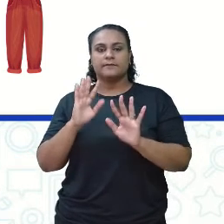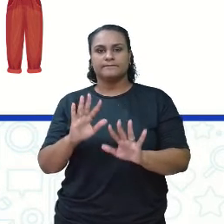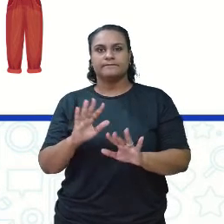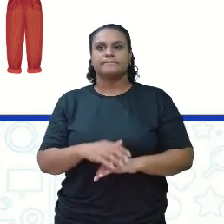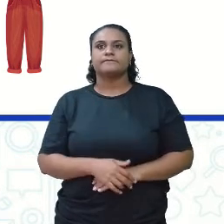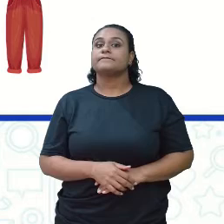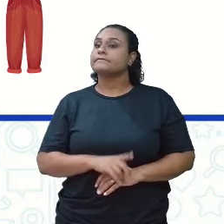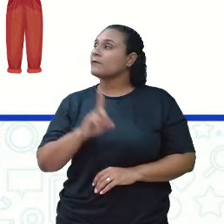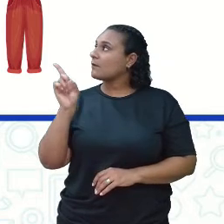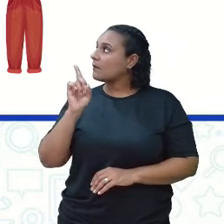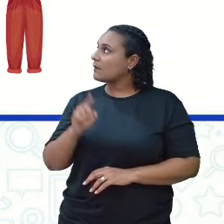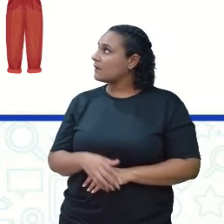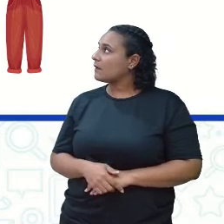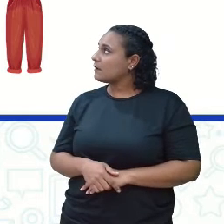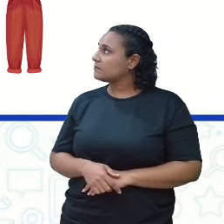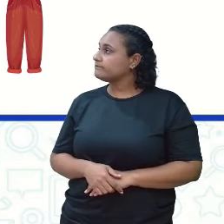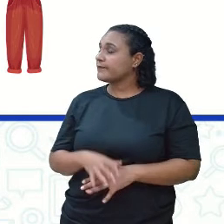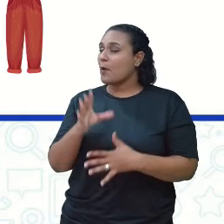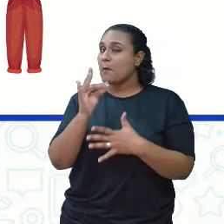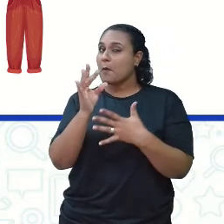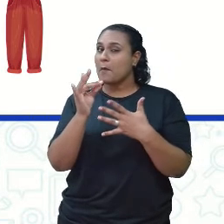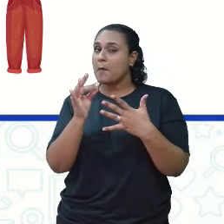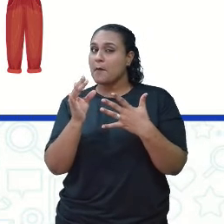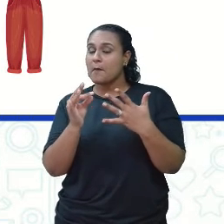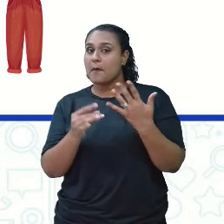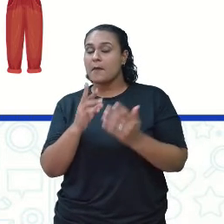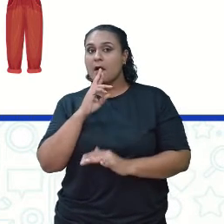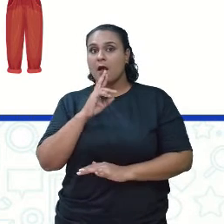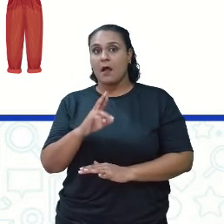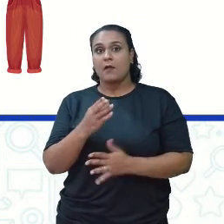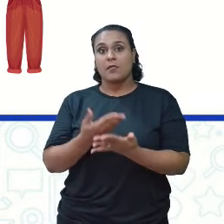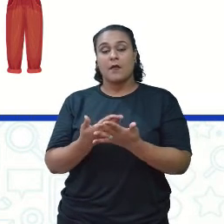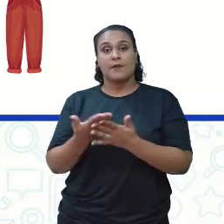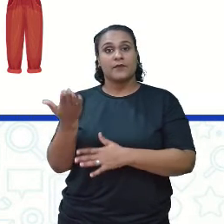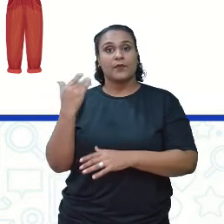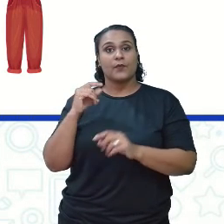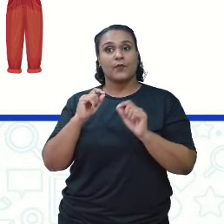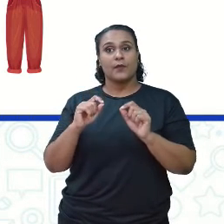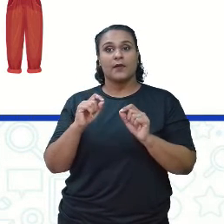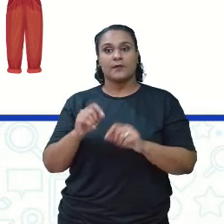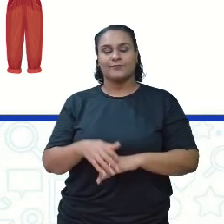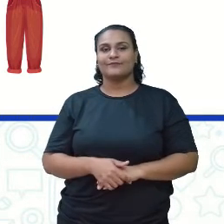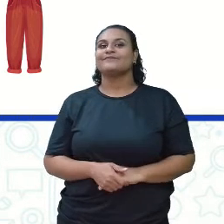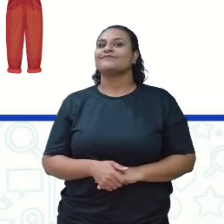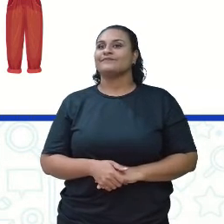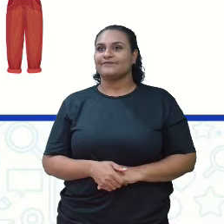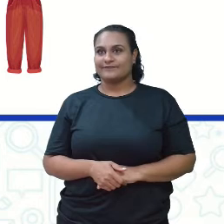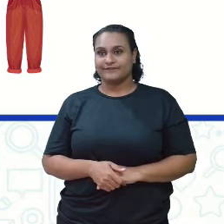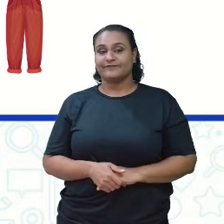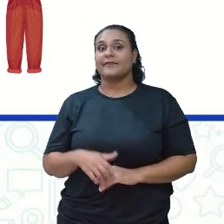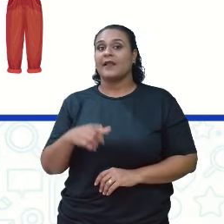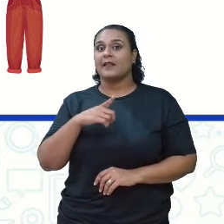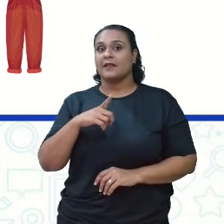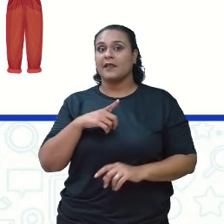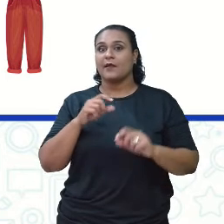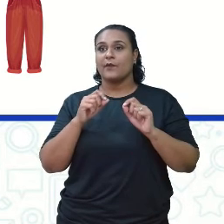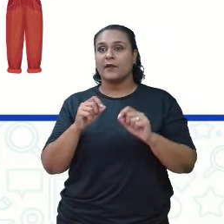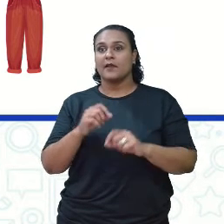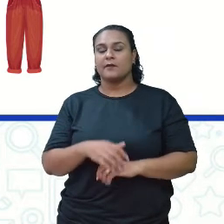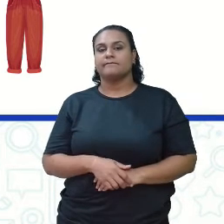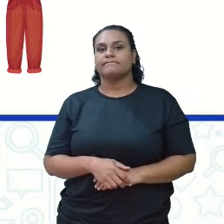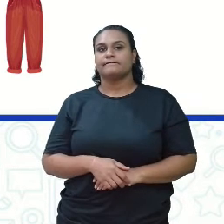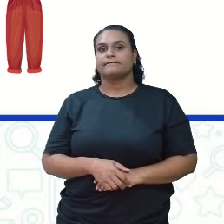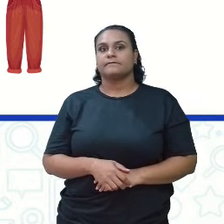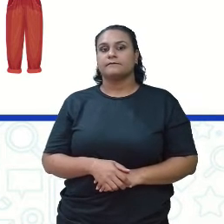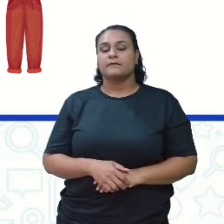caso aqui, a descrição da nossa solução feita na aula anterior era essa daqui, ó. Ou seja, ela tinha à disposição